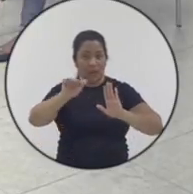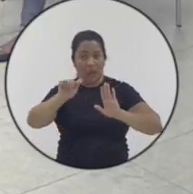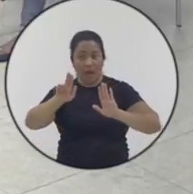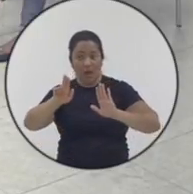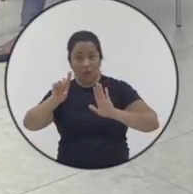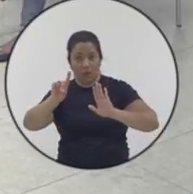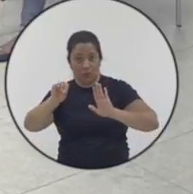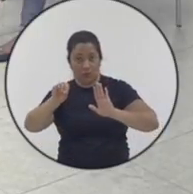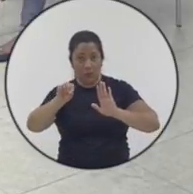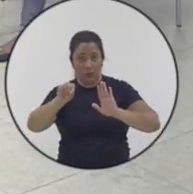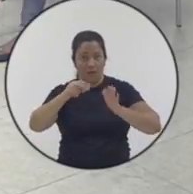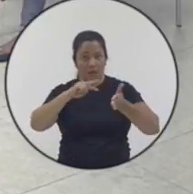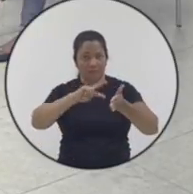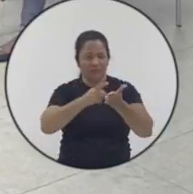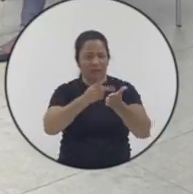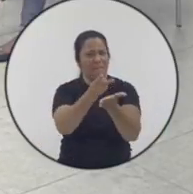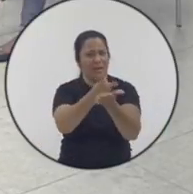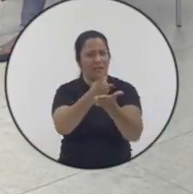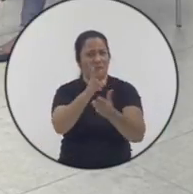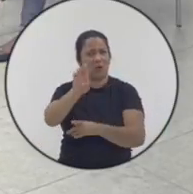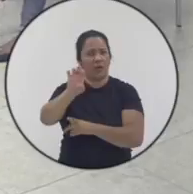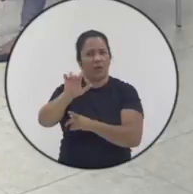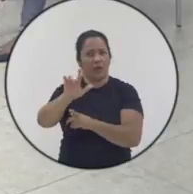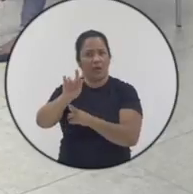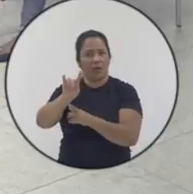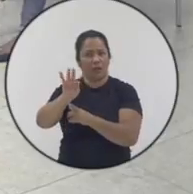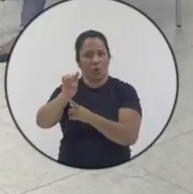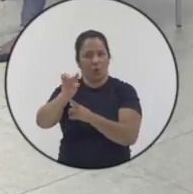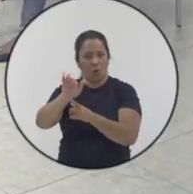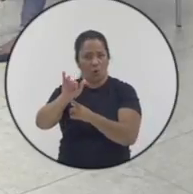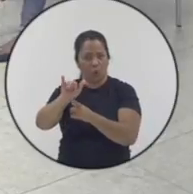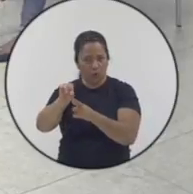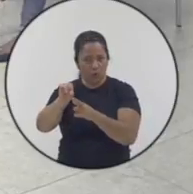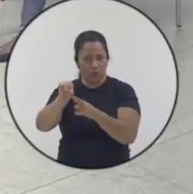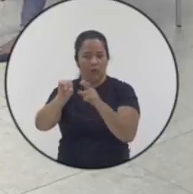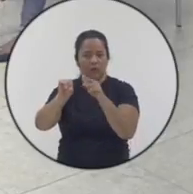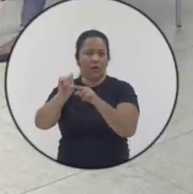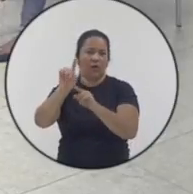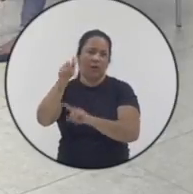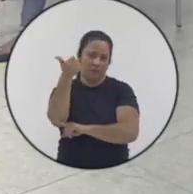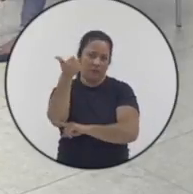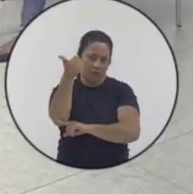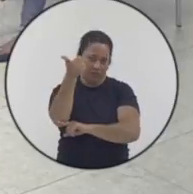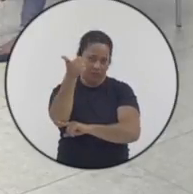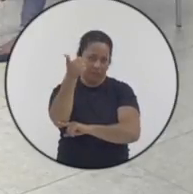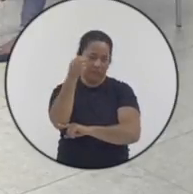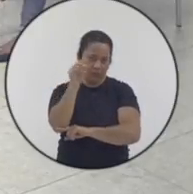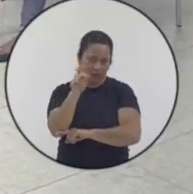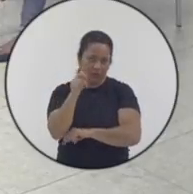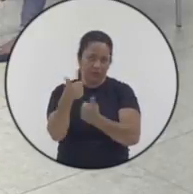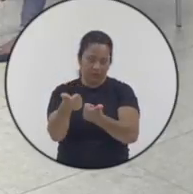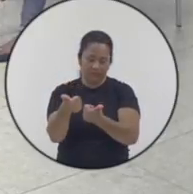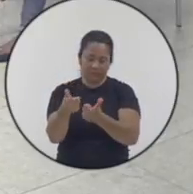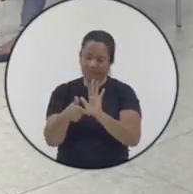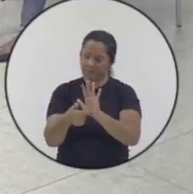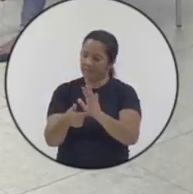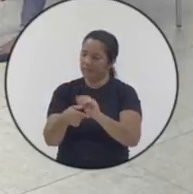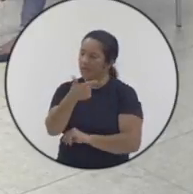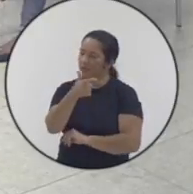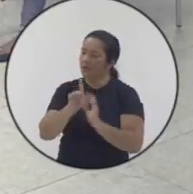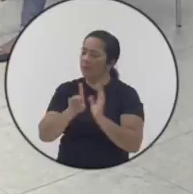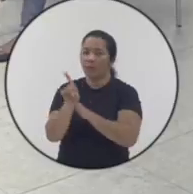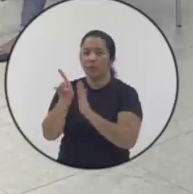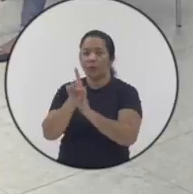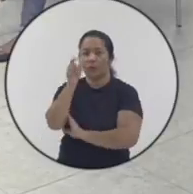sinônimos. Vamos usar relatório para politicamente afirmarmos a potência e não a falta. Né? Temos mais uma